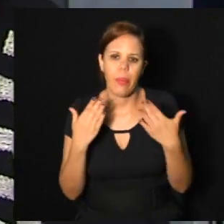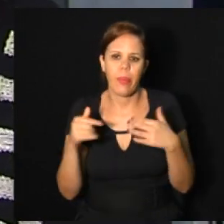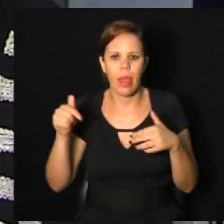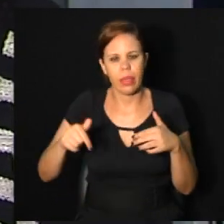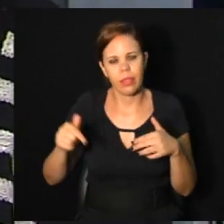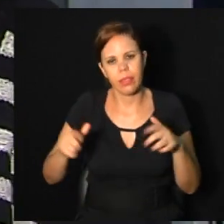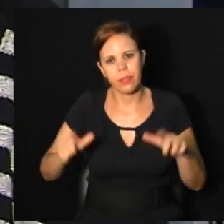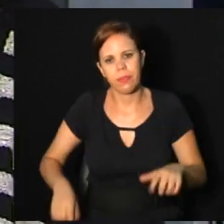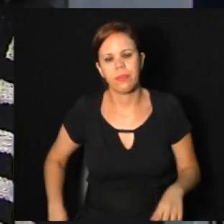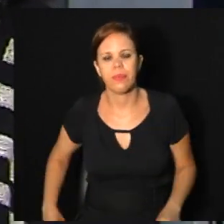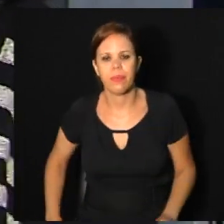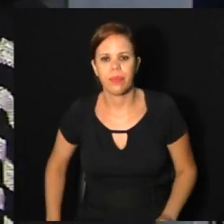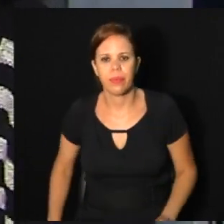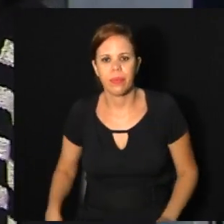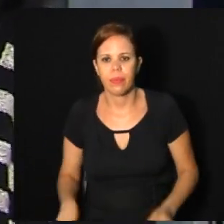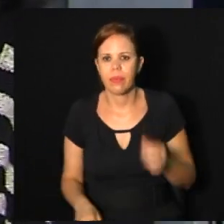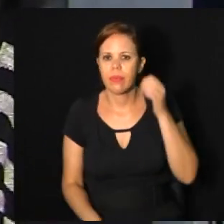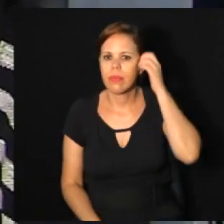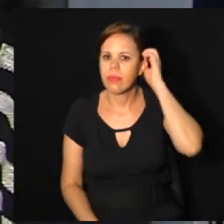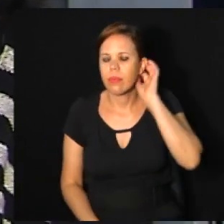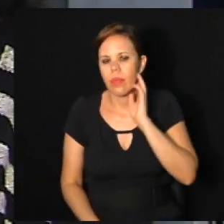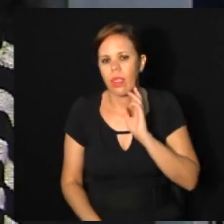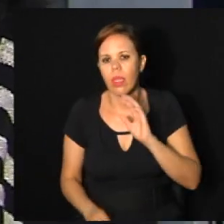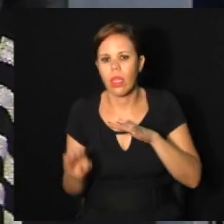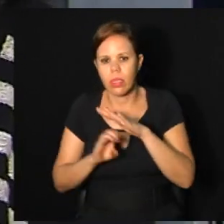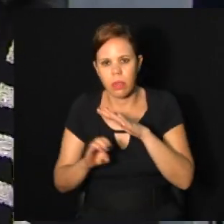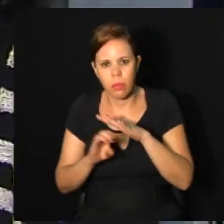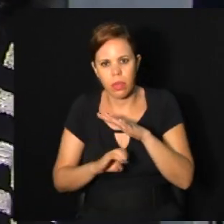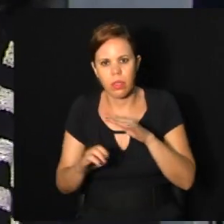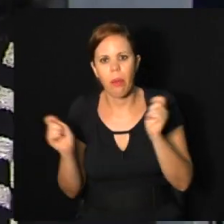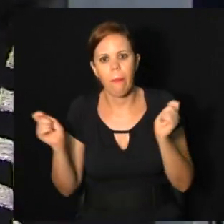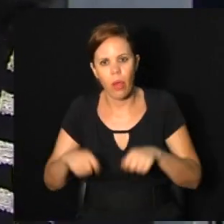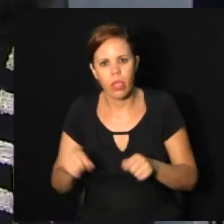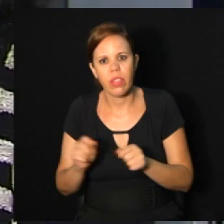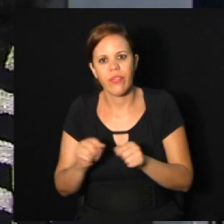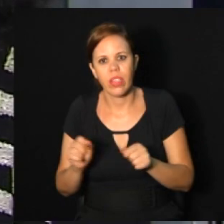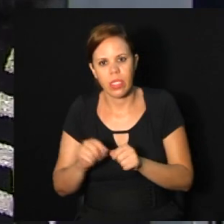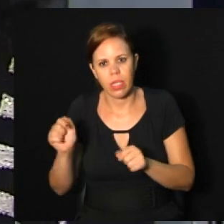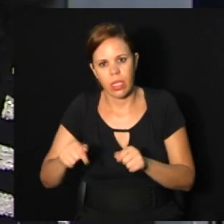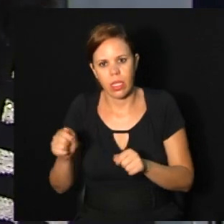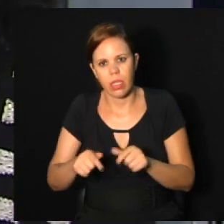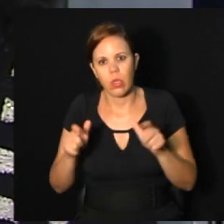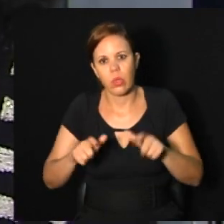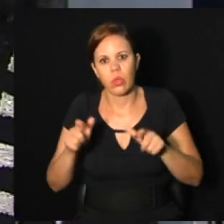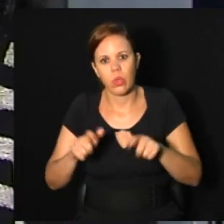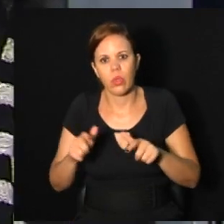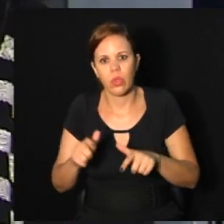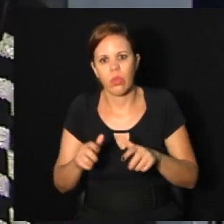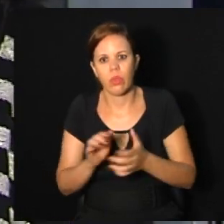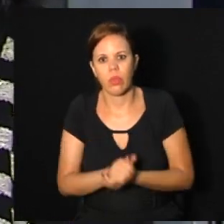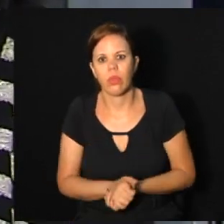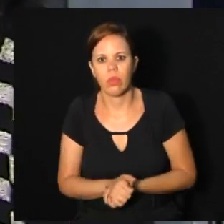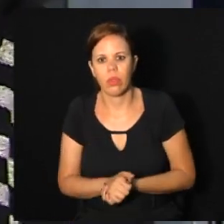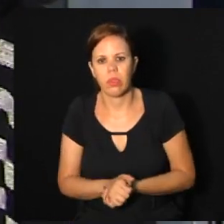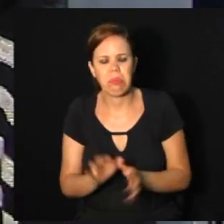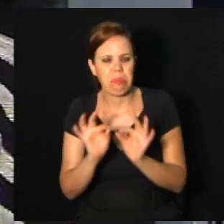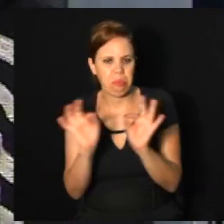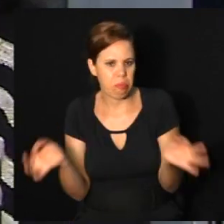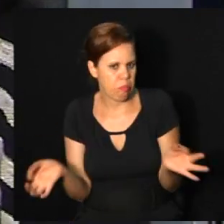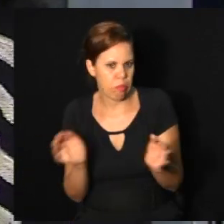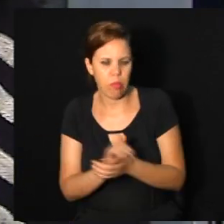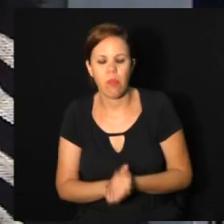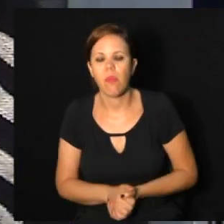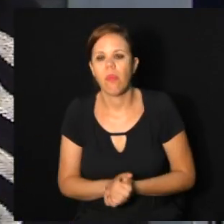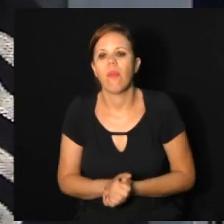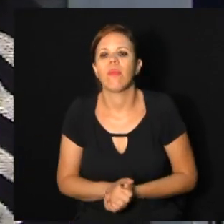aqui no nosso espaço salas para seleção, para que essas empresas possam fazer suas seleções aqui no nosso espaço. É um processo muito simples,